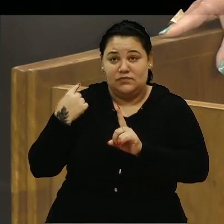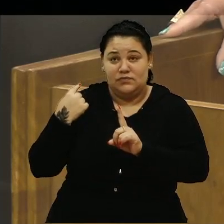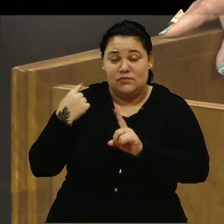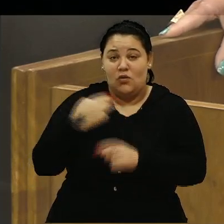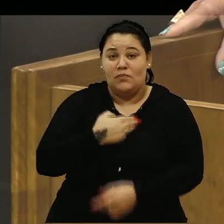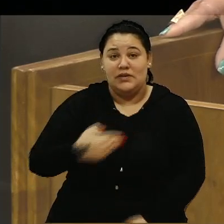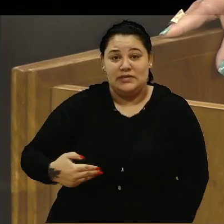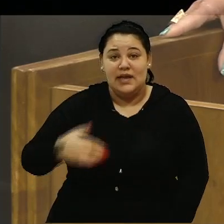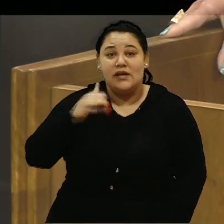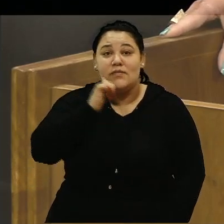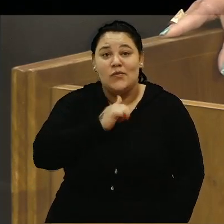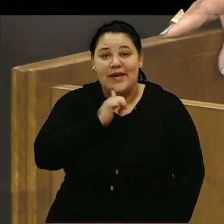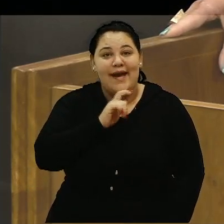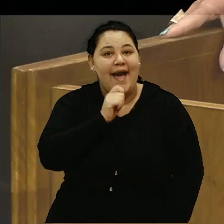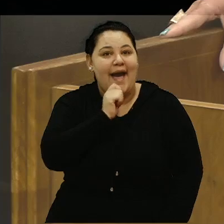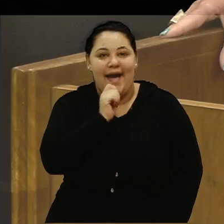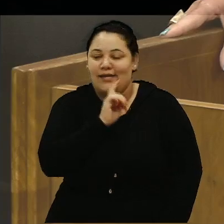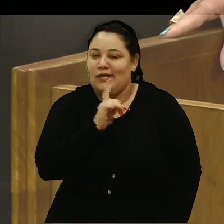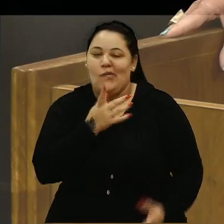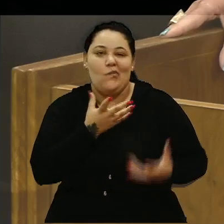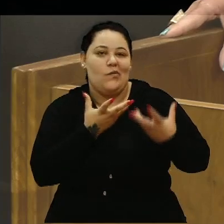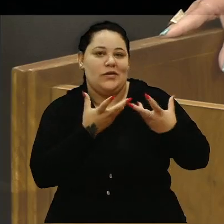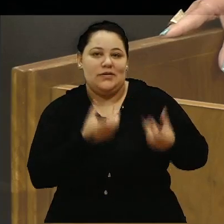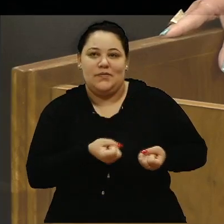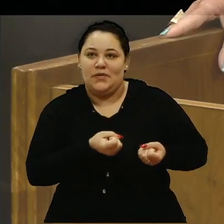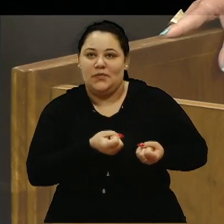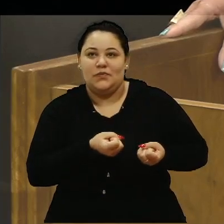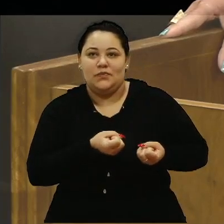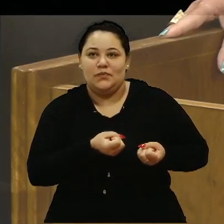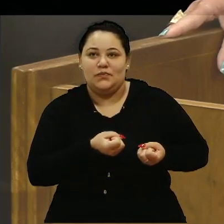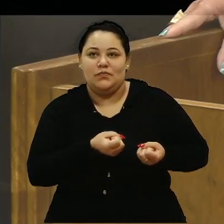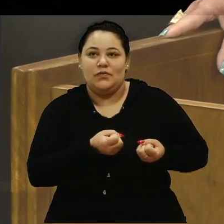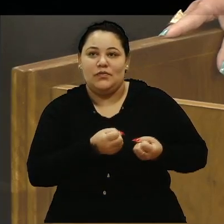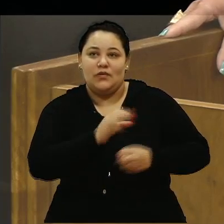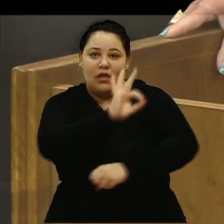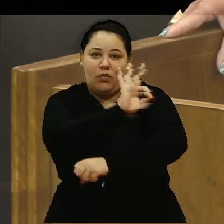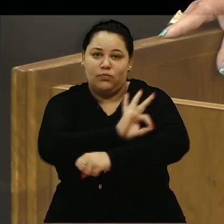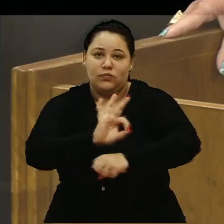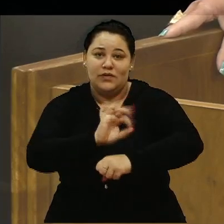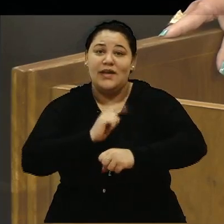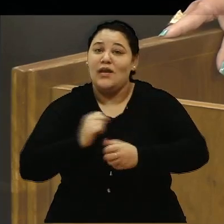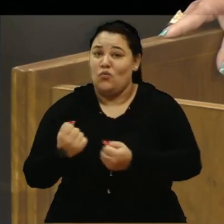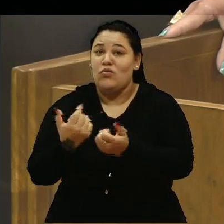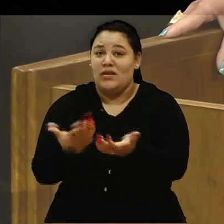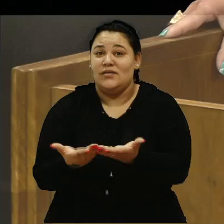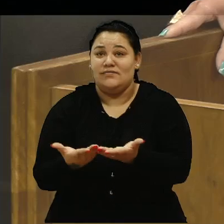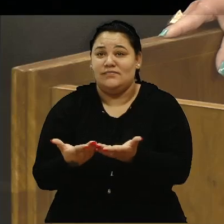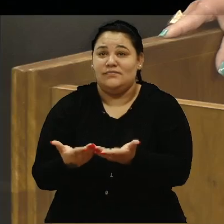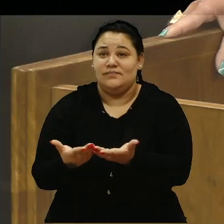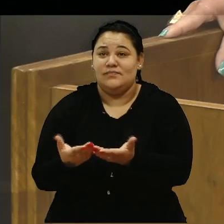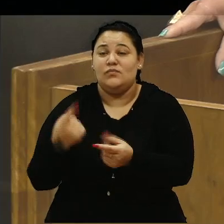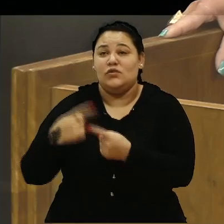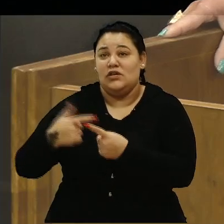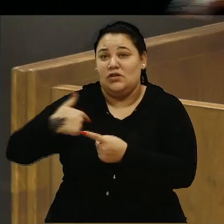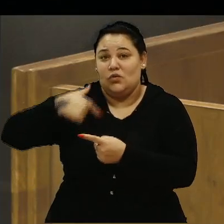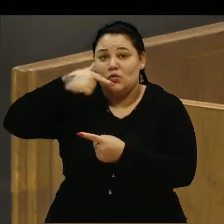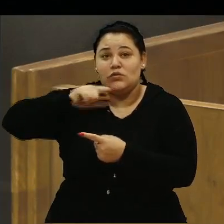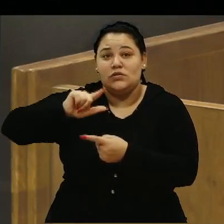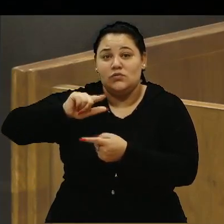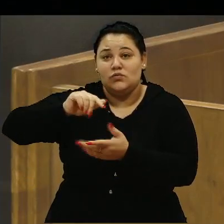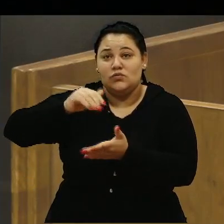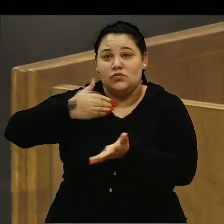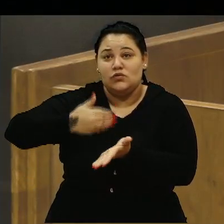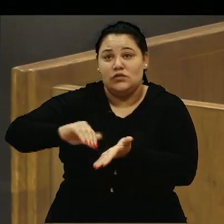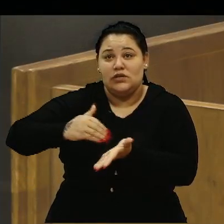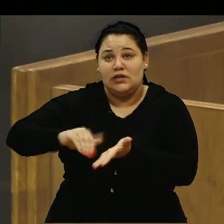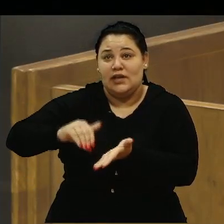Mulheres ainda não havia recebido esta planta. E eu levei a planta, porque eu consegui com o secretário daqui